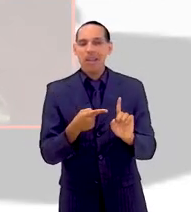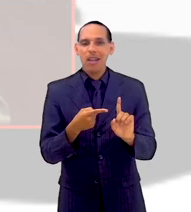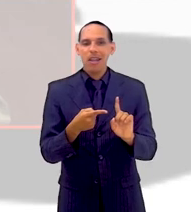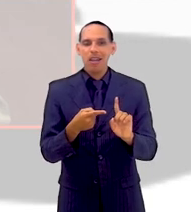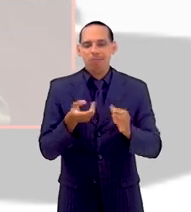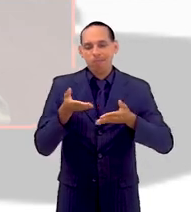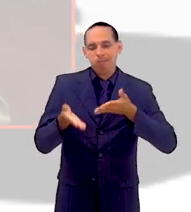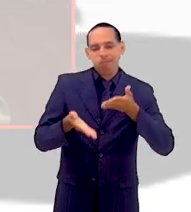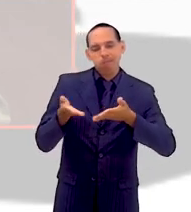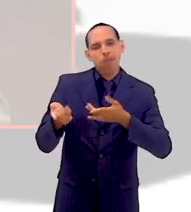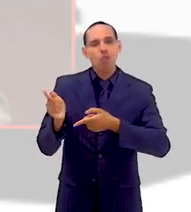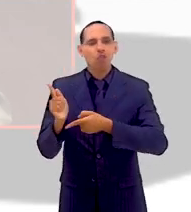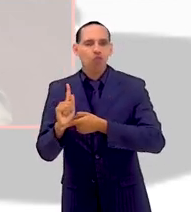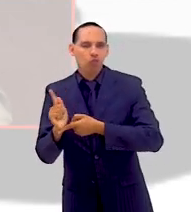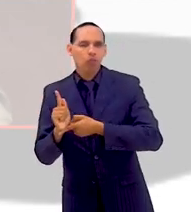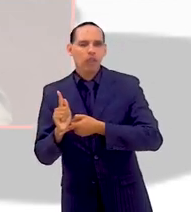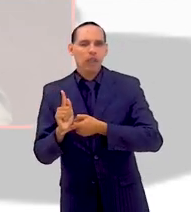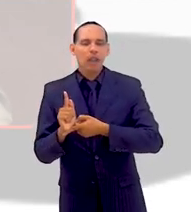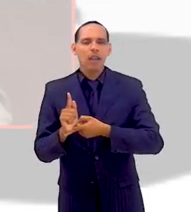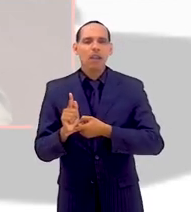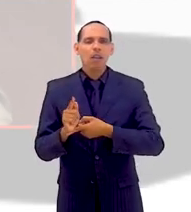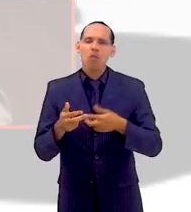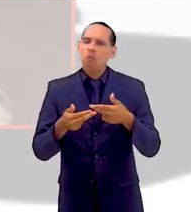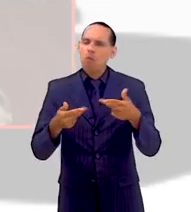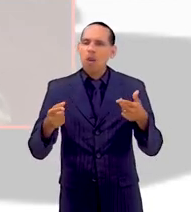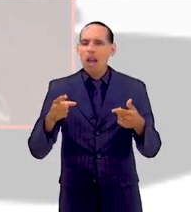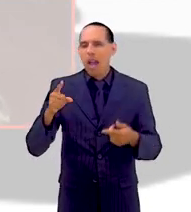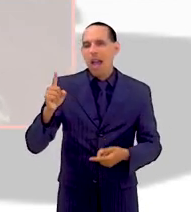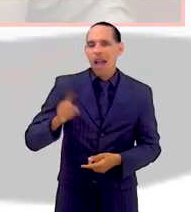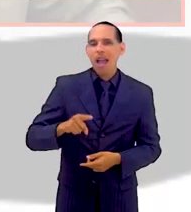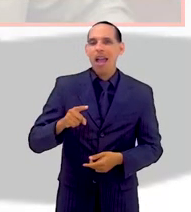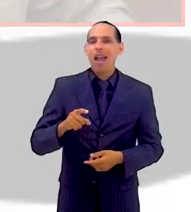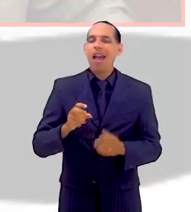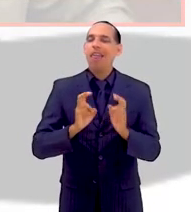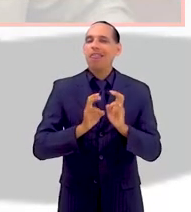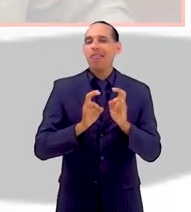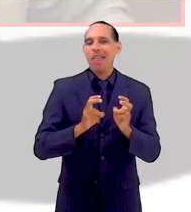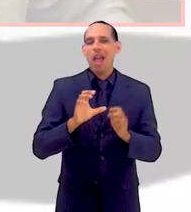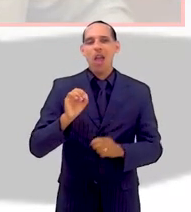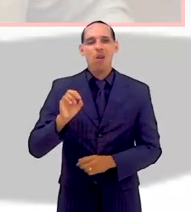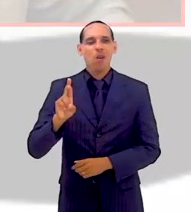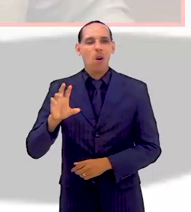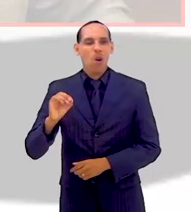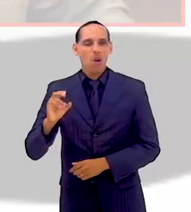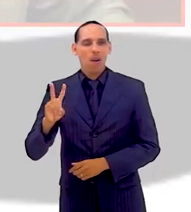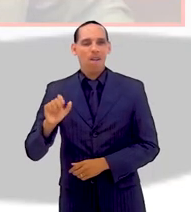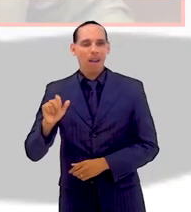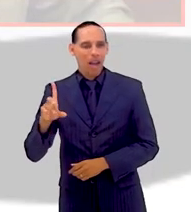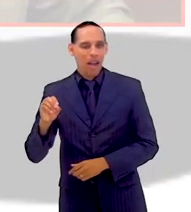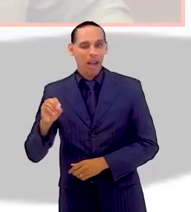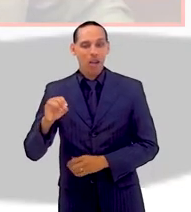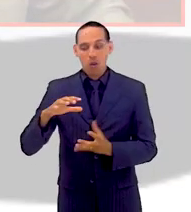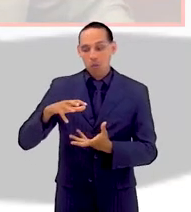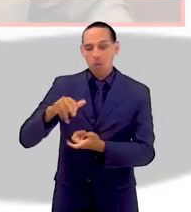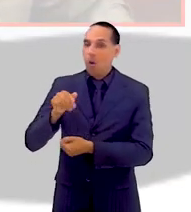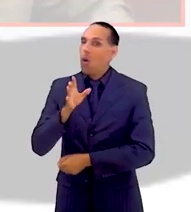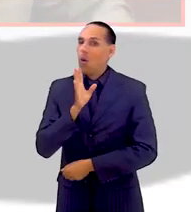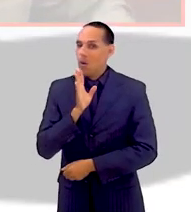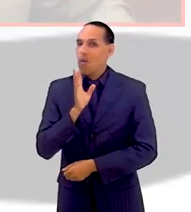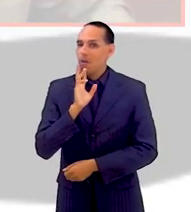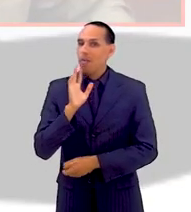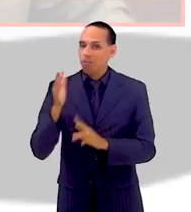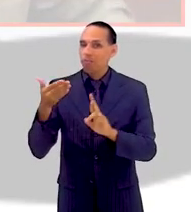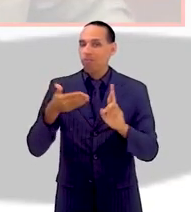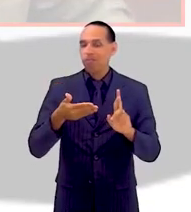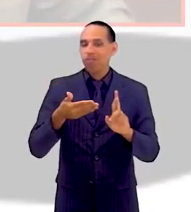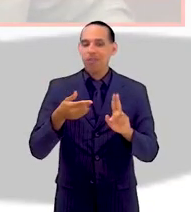equipamento de referência mundial, né, que é o trem do Corcovado, e o Sávio conseguiu trazer essa luz numa